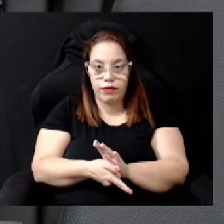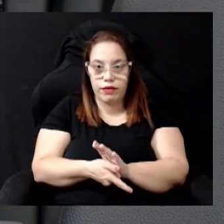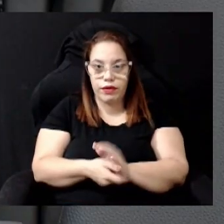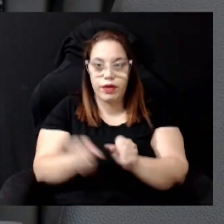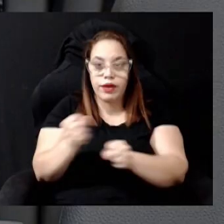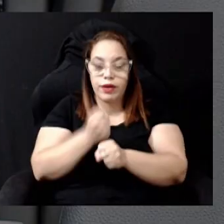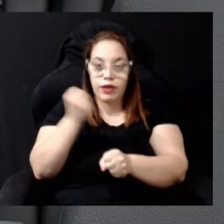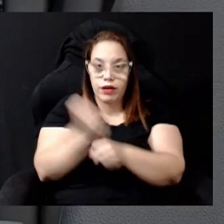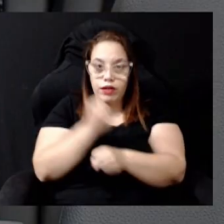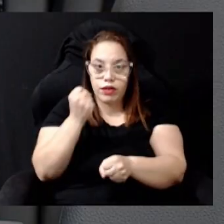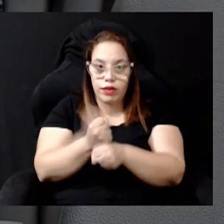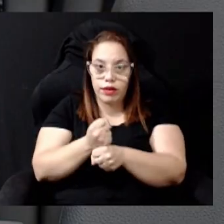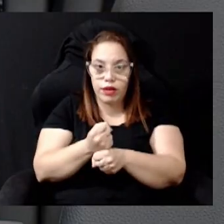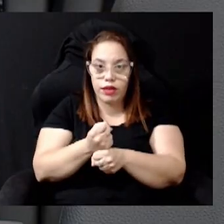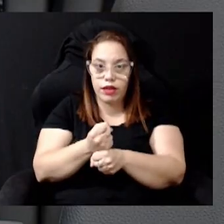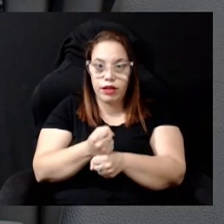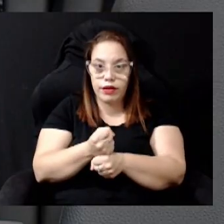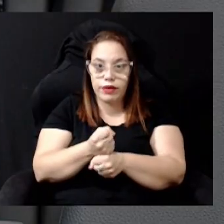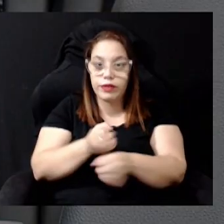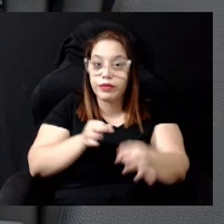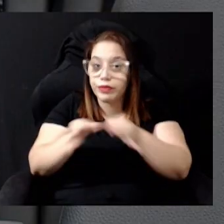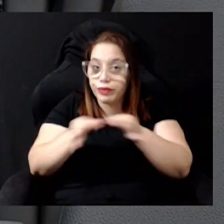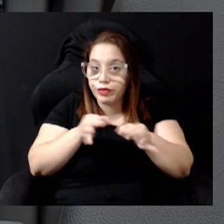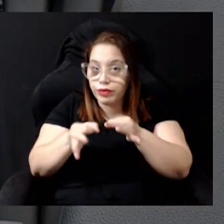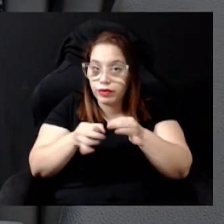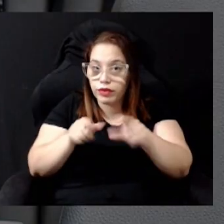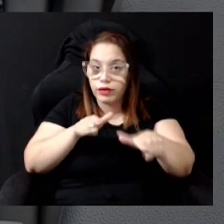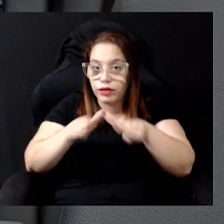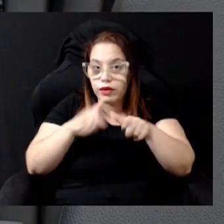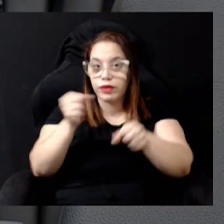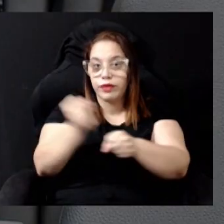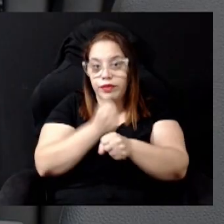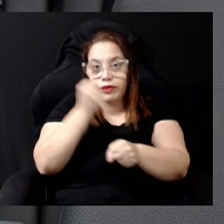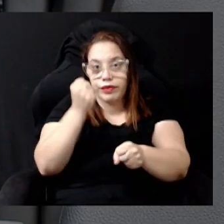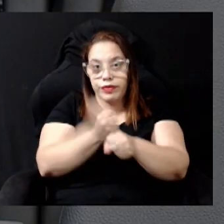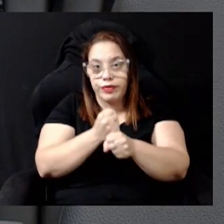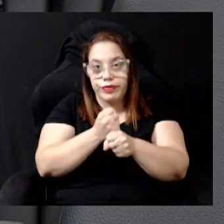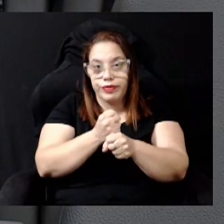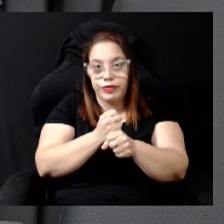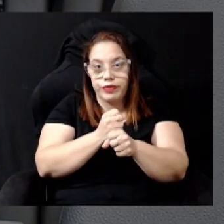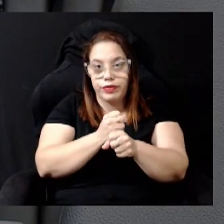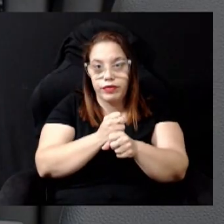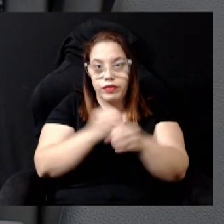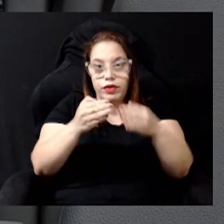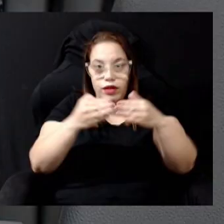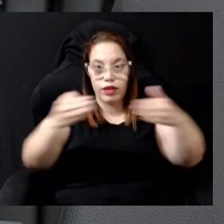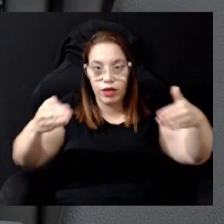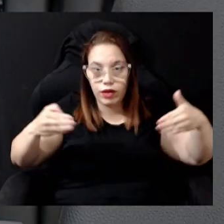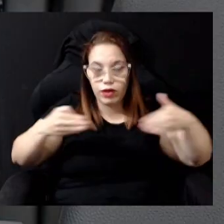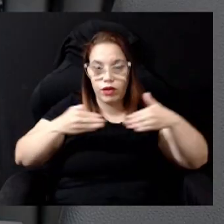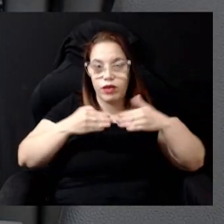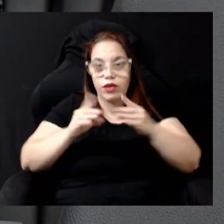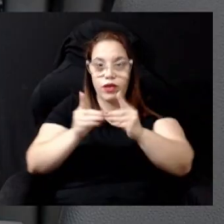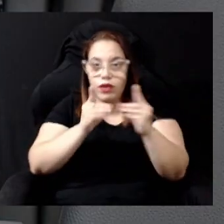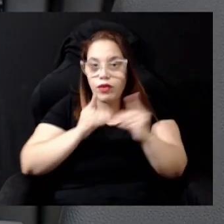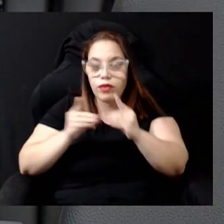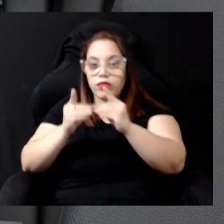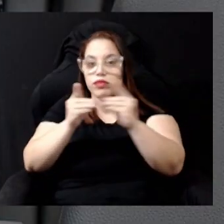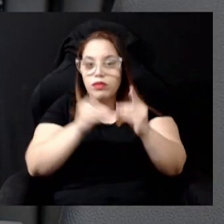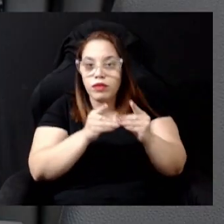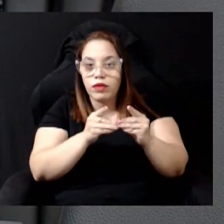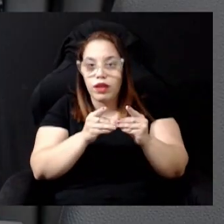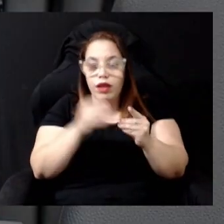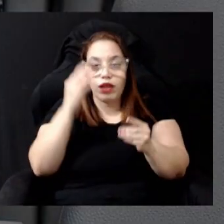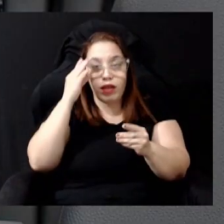grupo organizado vai trabalhar na manutenção, numa grade de atividades para atender toda a comunidade. E por que um